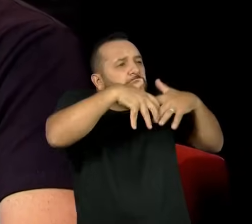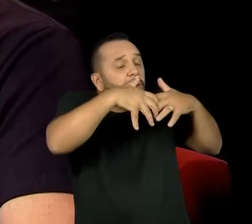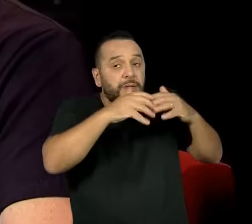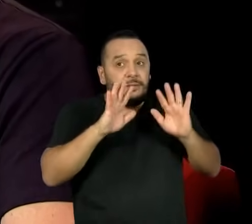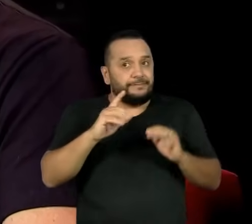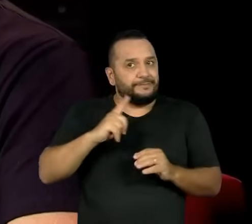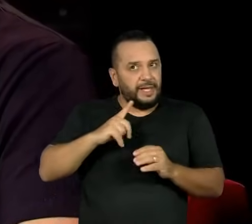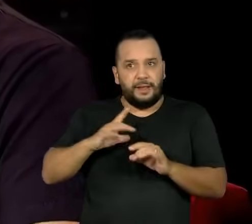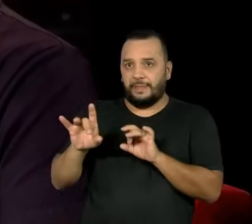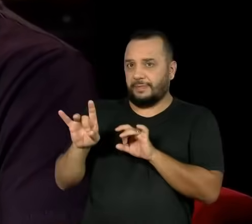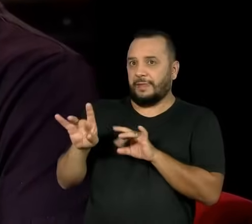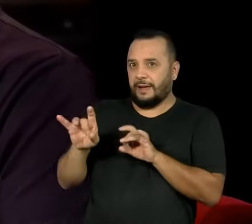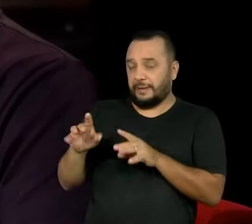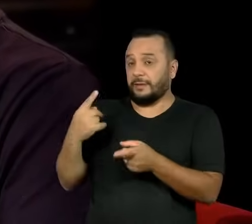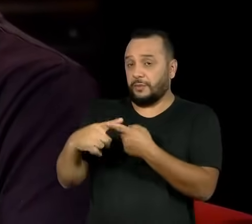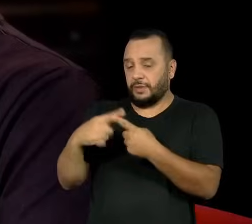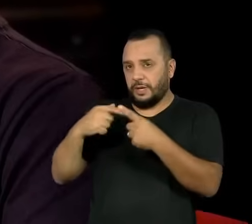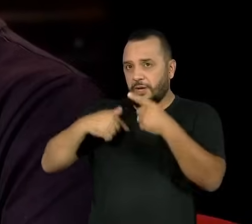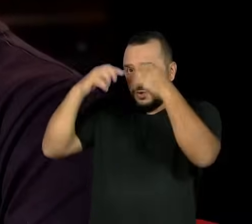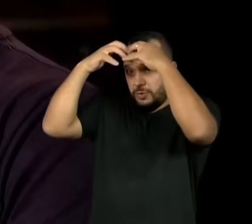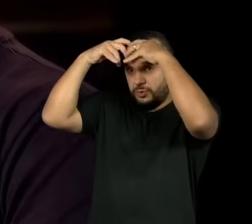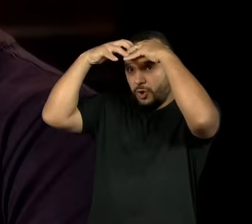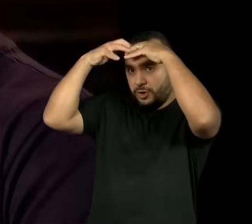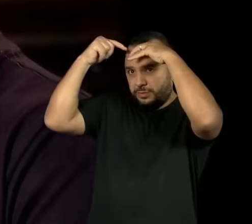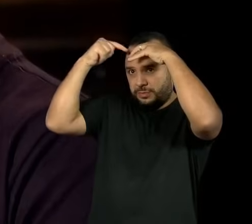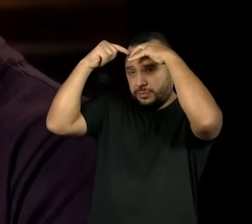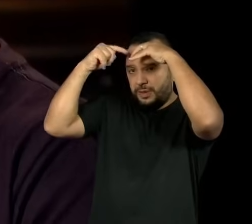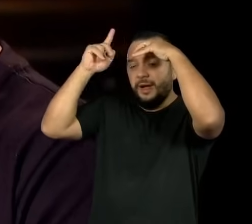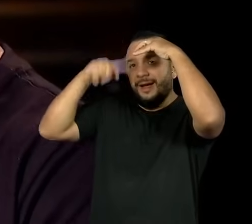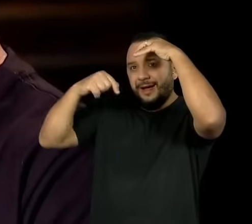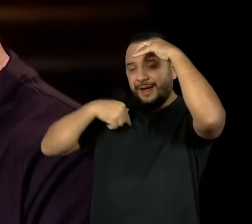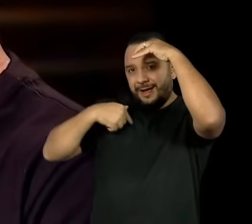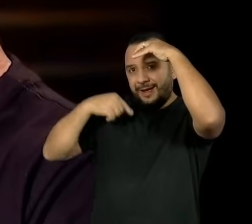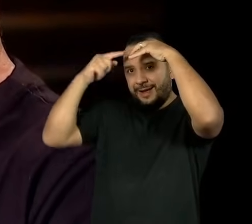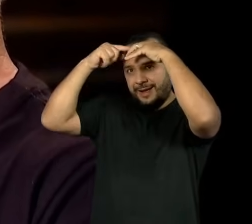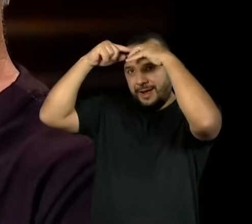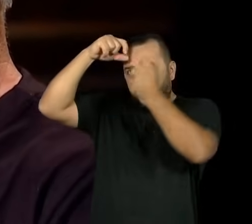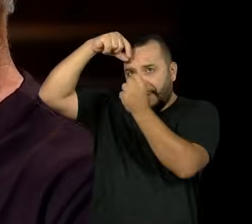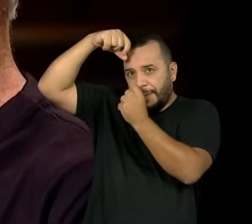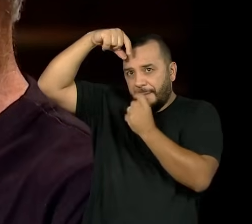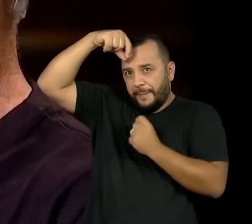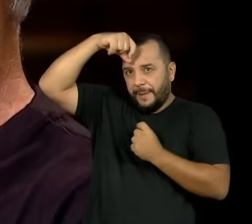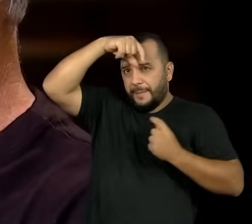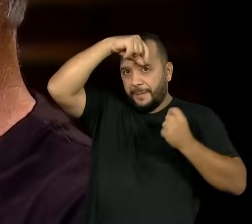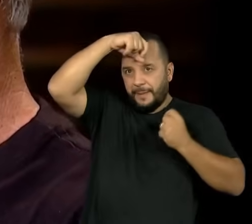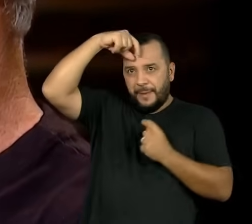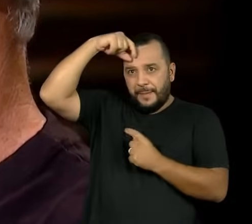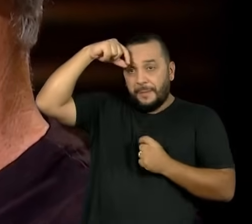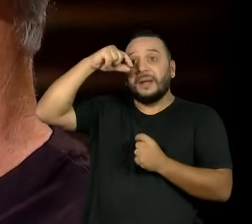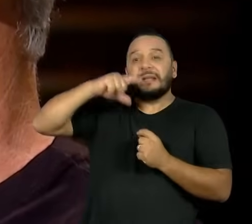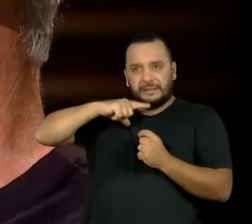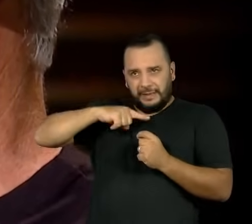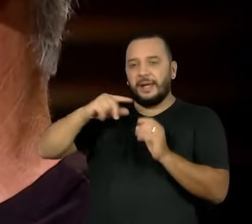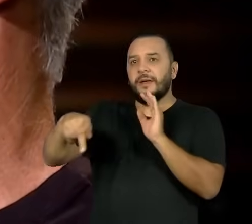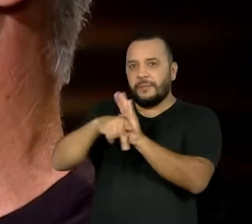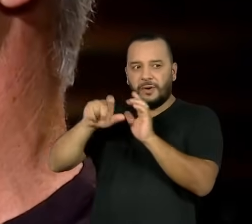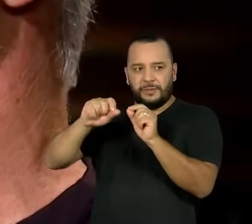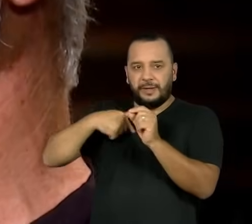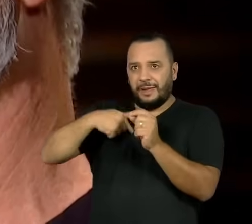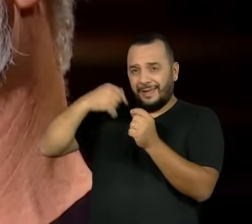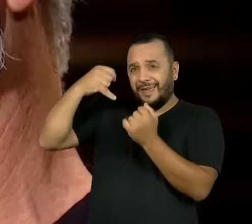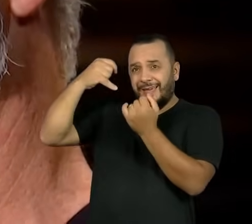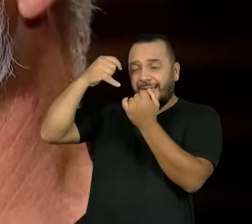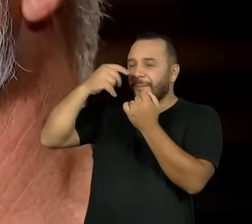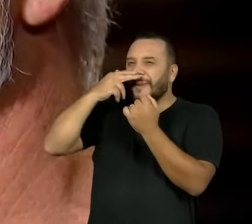é um órgão que tem uma característica diferente de outros órgãos, que é a habilidade de se comunicar por corrente elétrica. Então, o que a